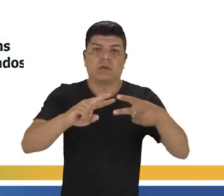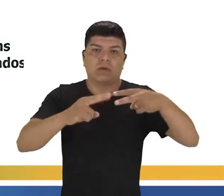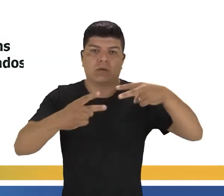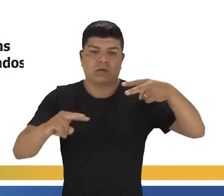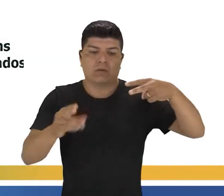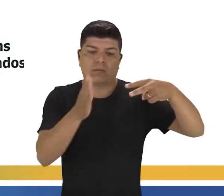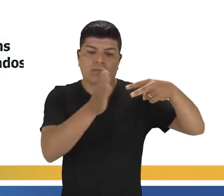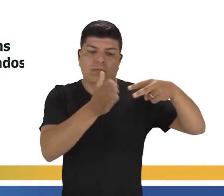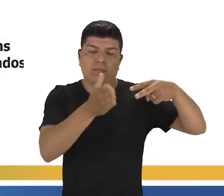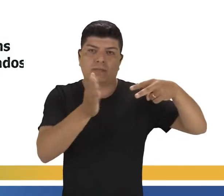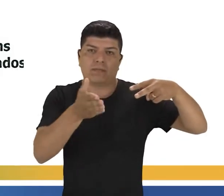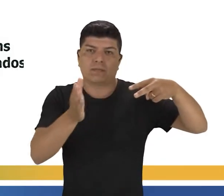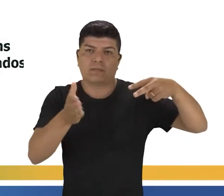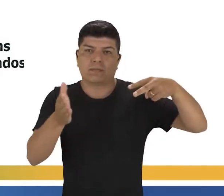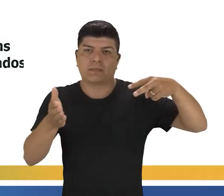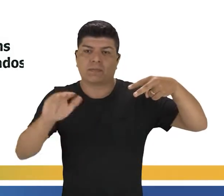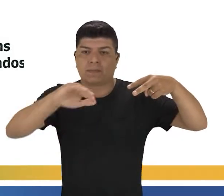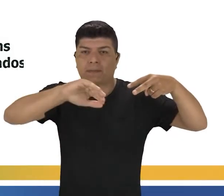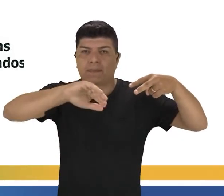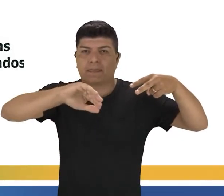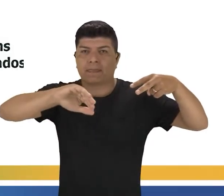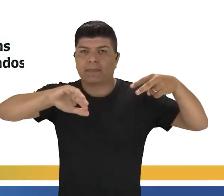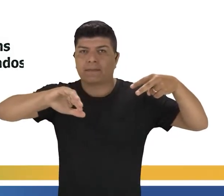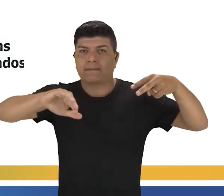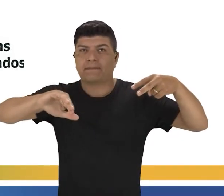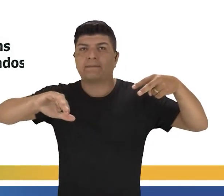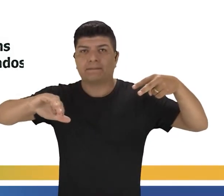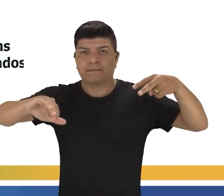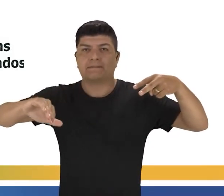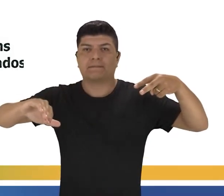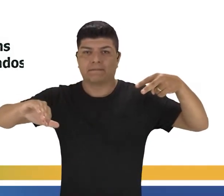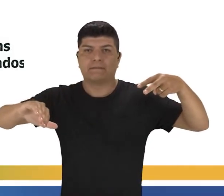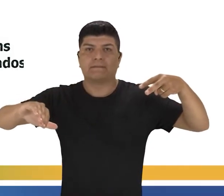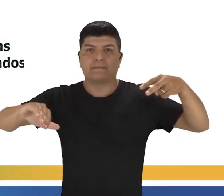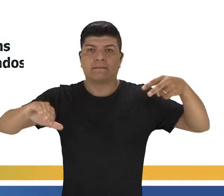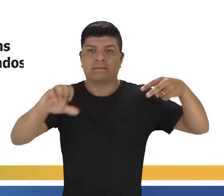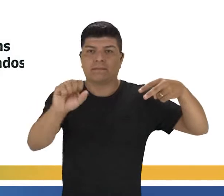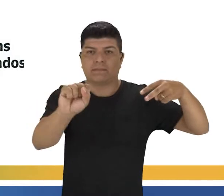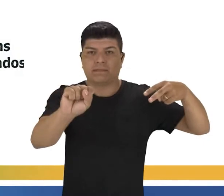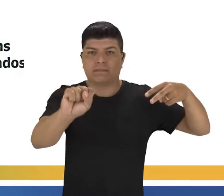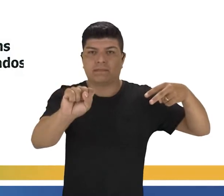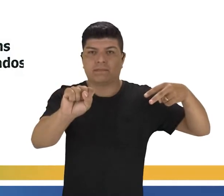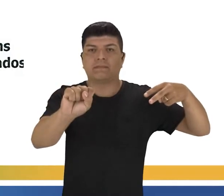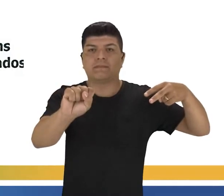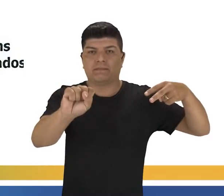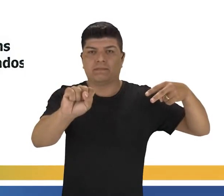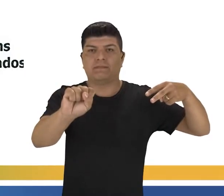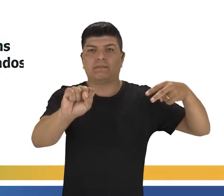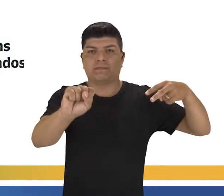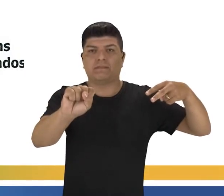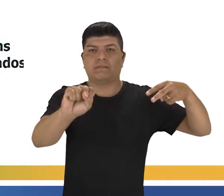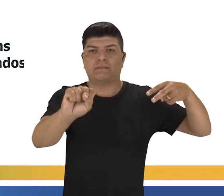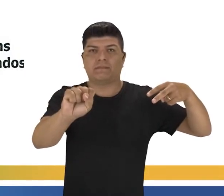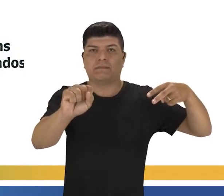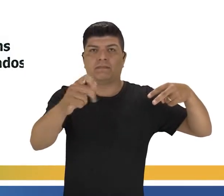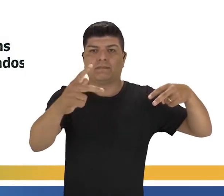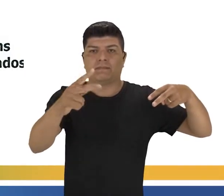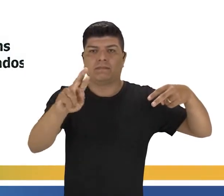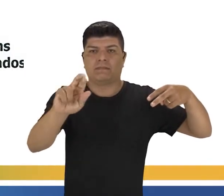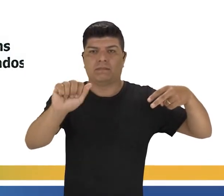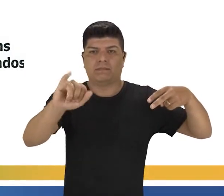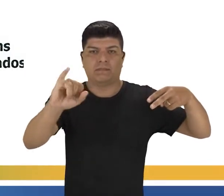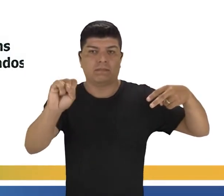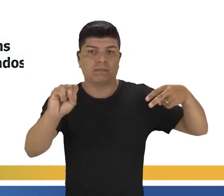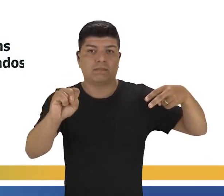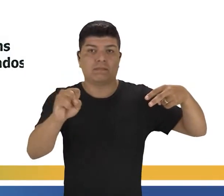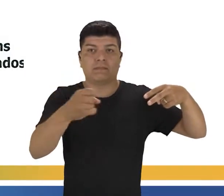desse gene, certo? Que vão ser removidas no processo de splice. Então, aquilo que vai sair do núcleo da